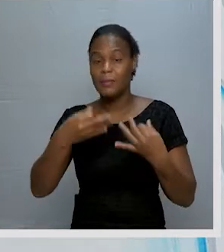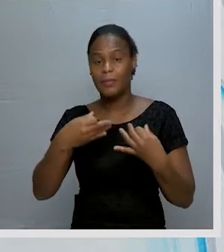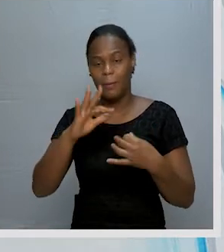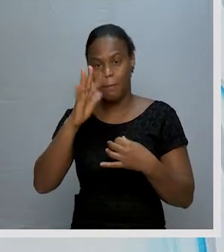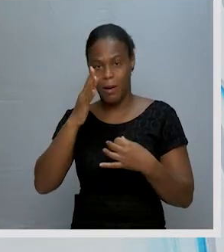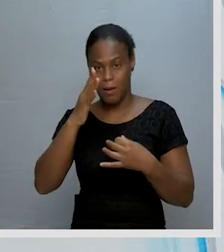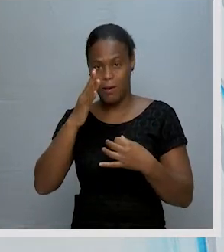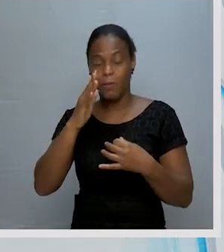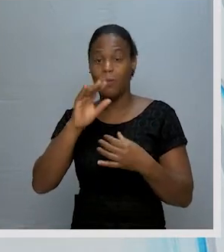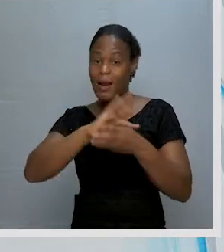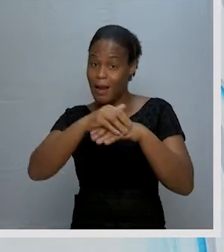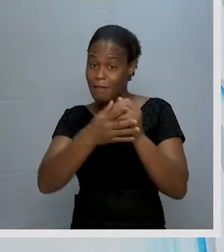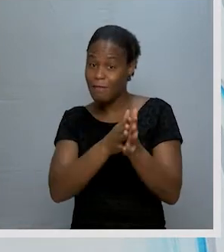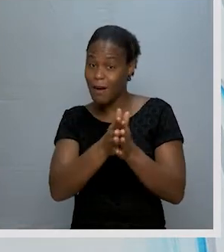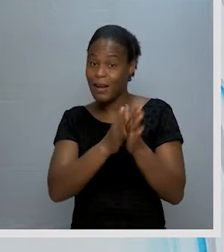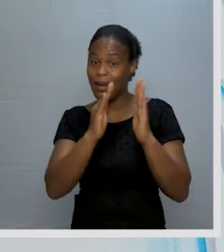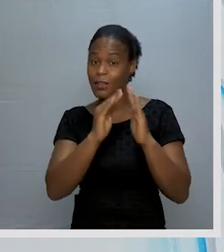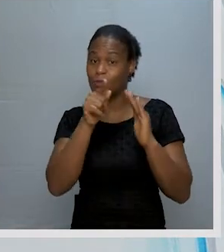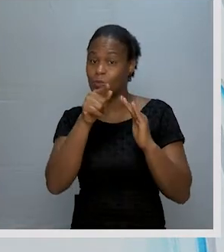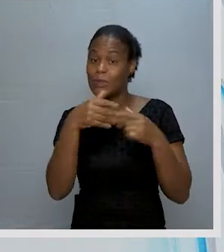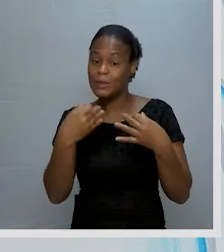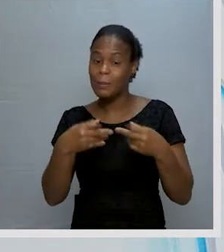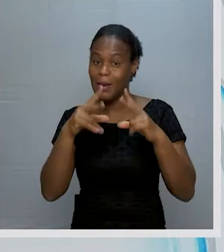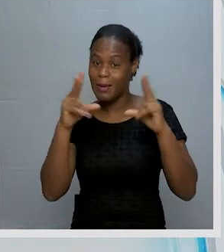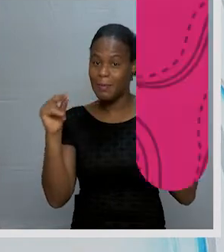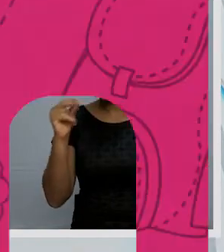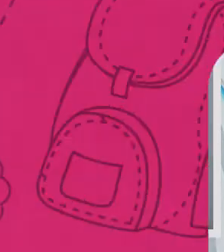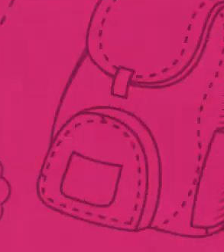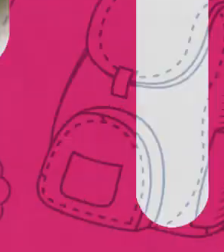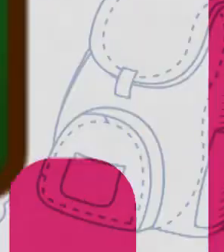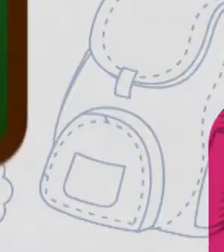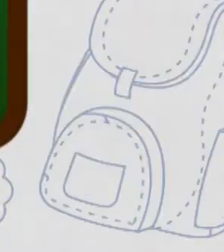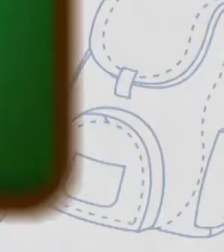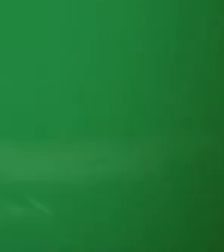as mãos e manter a vossa casa sempre limpa.